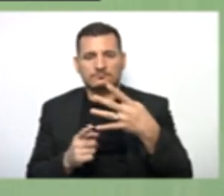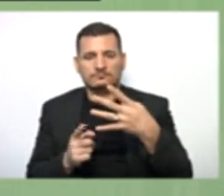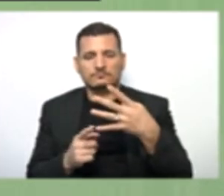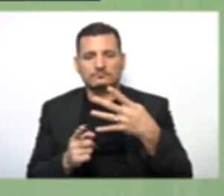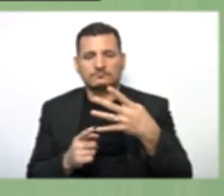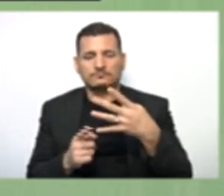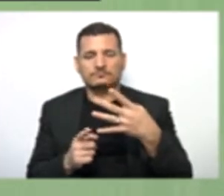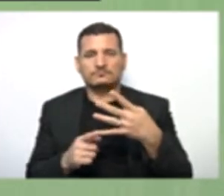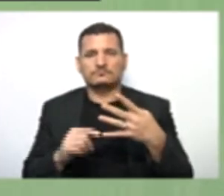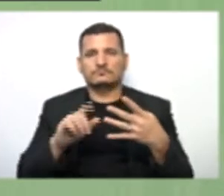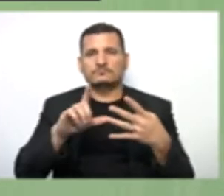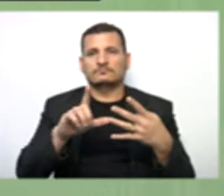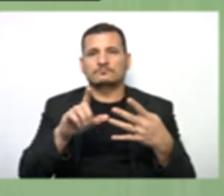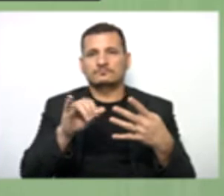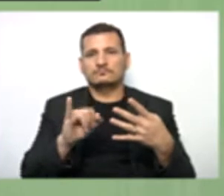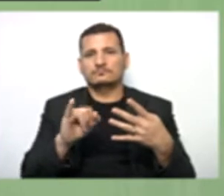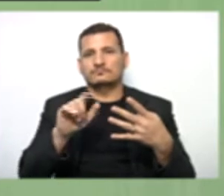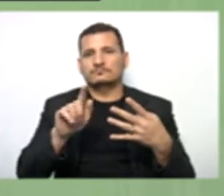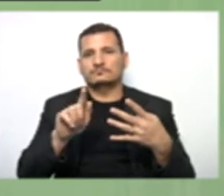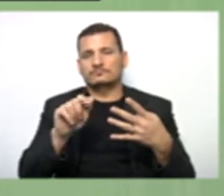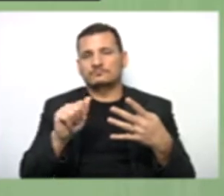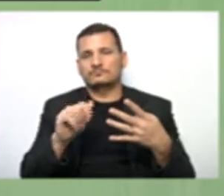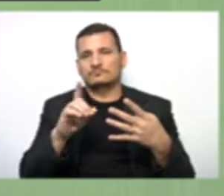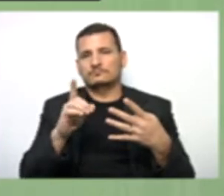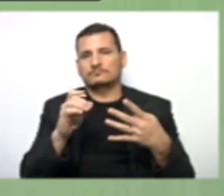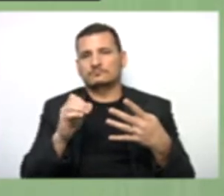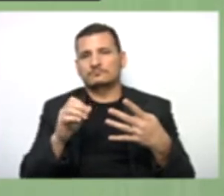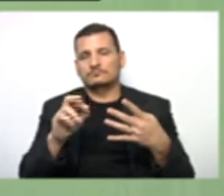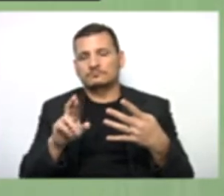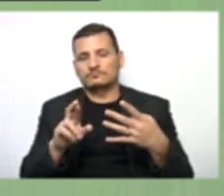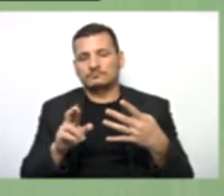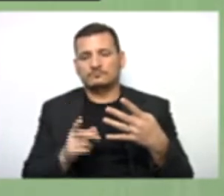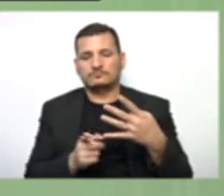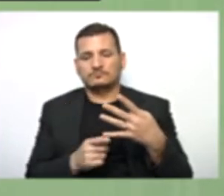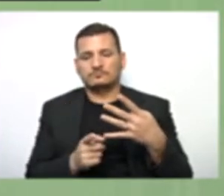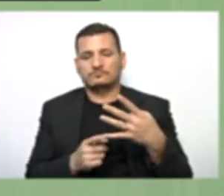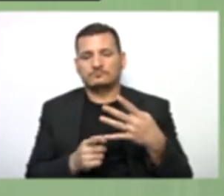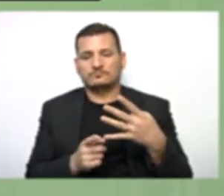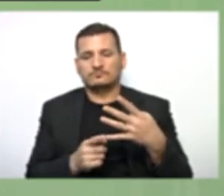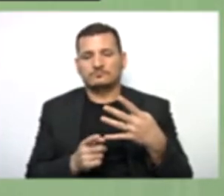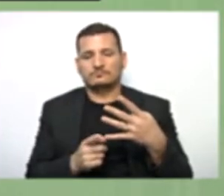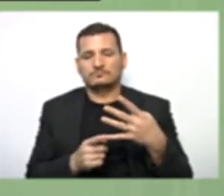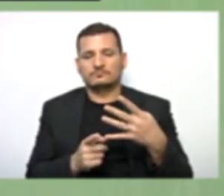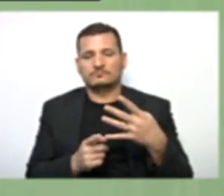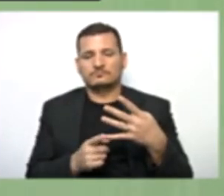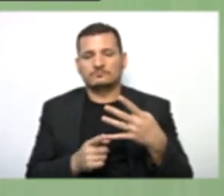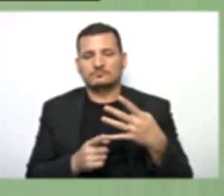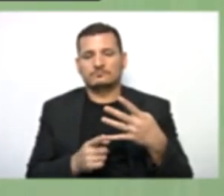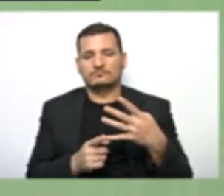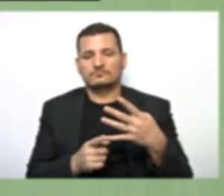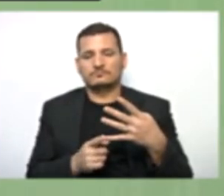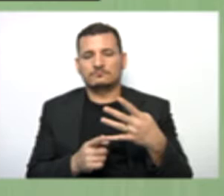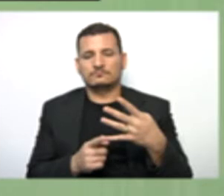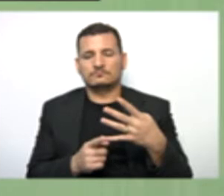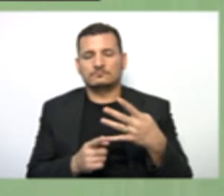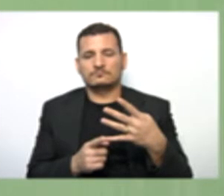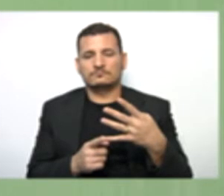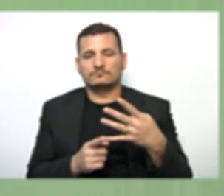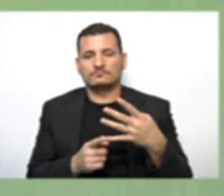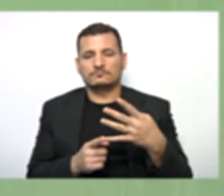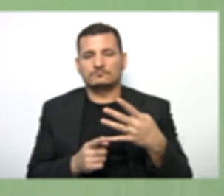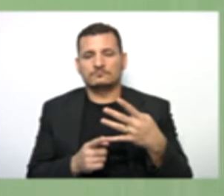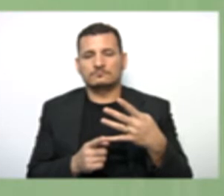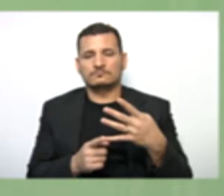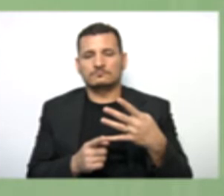etapa, chamada ligador, eu vou só mudar o nosso slide aqui, que ele tem mais detalhes. A etapa